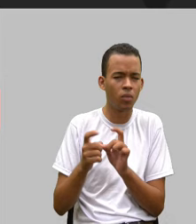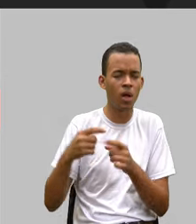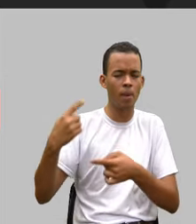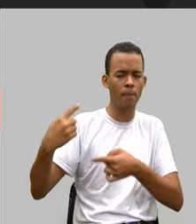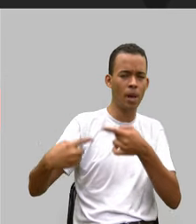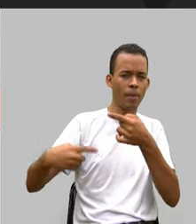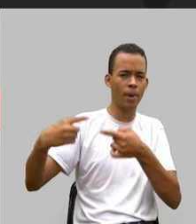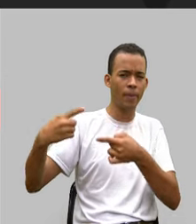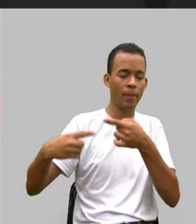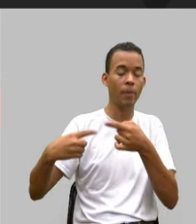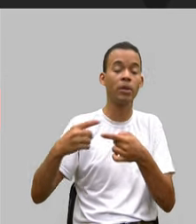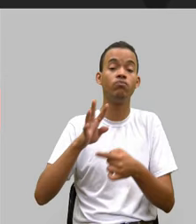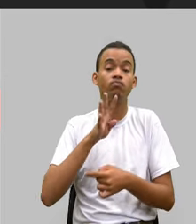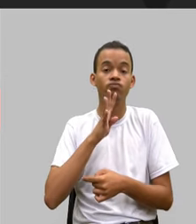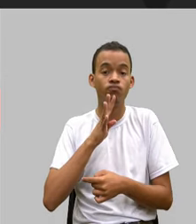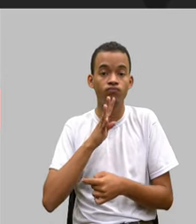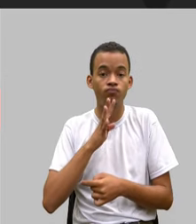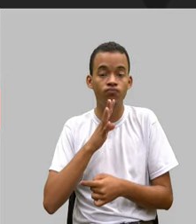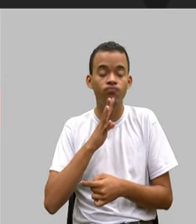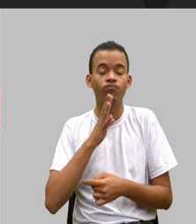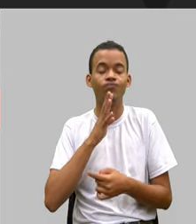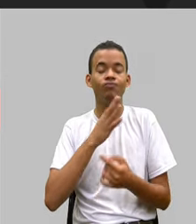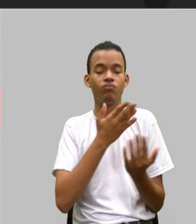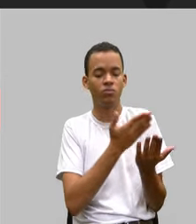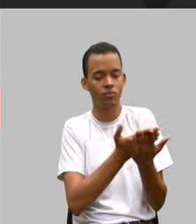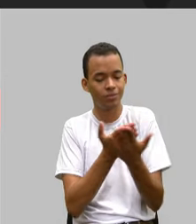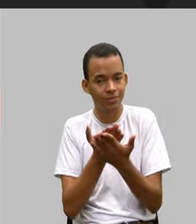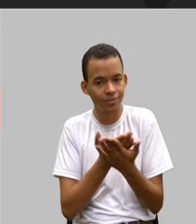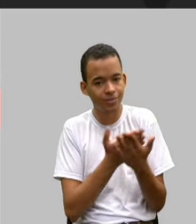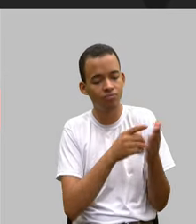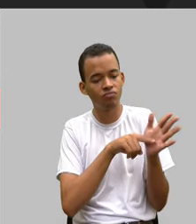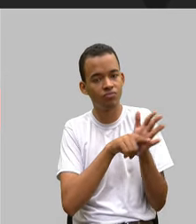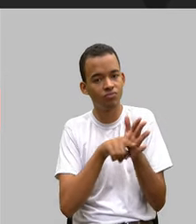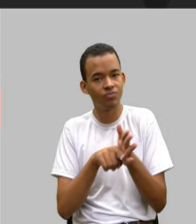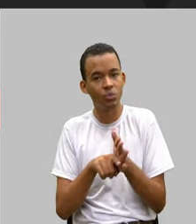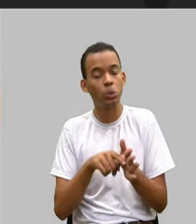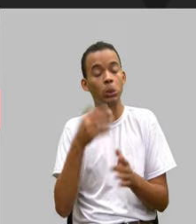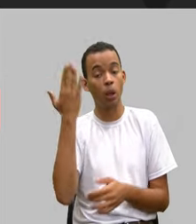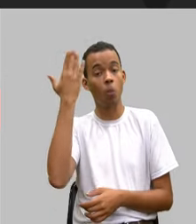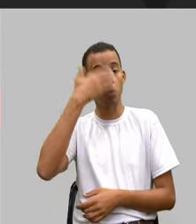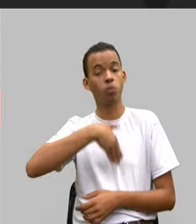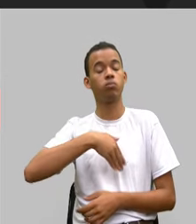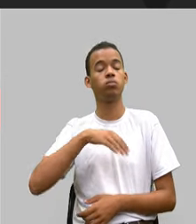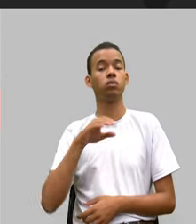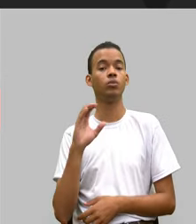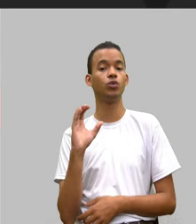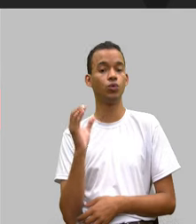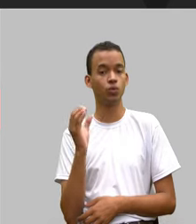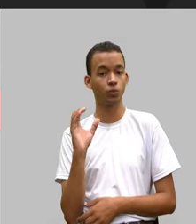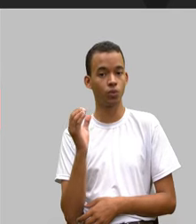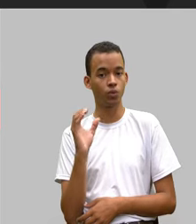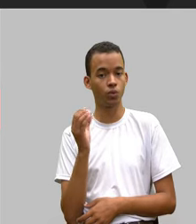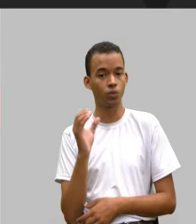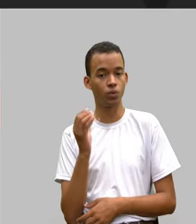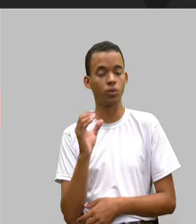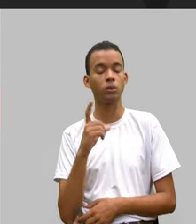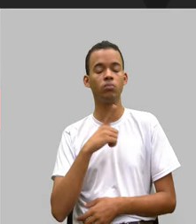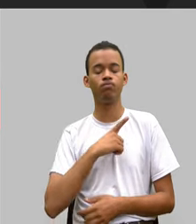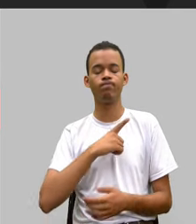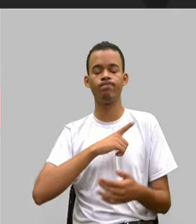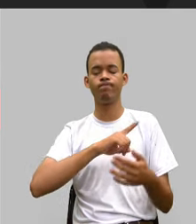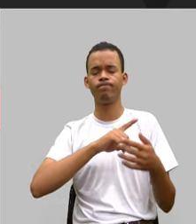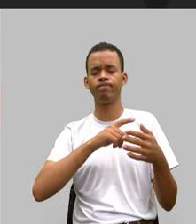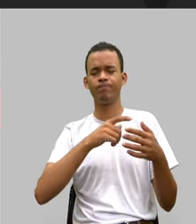conhecimento a gente já tem muitos estudos comprovados cientificamente de quantos infinitos